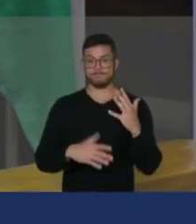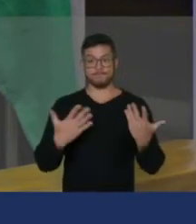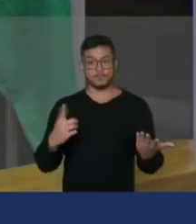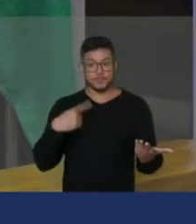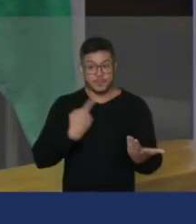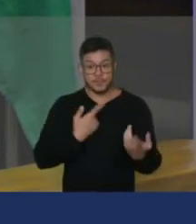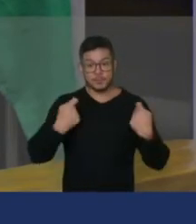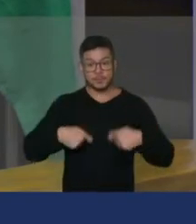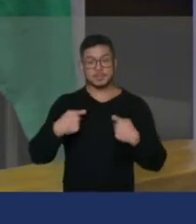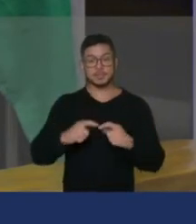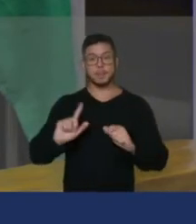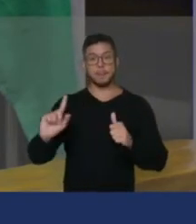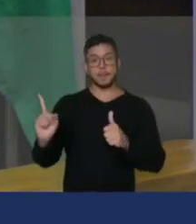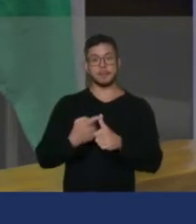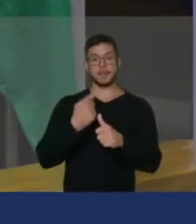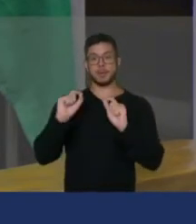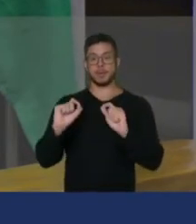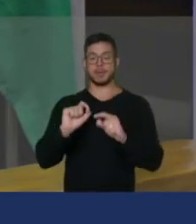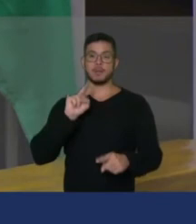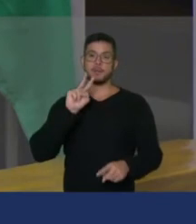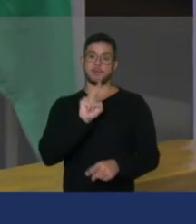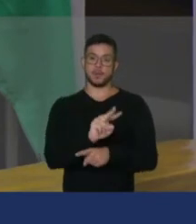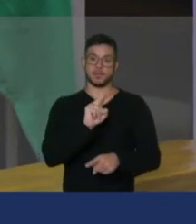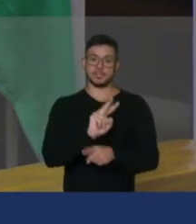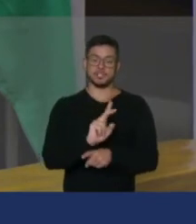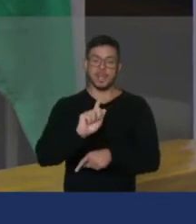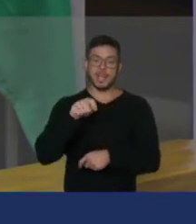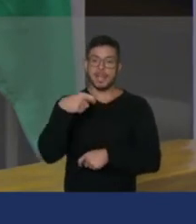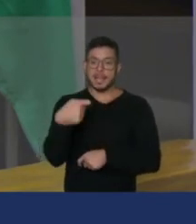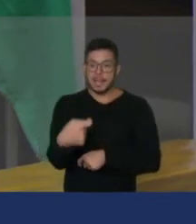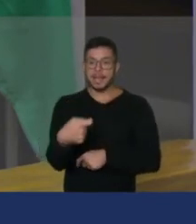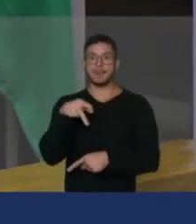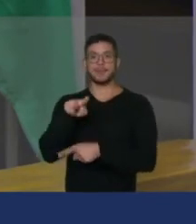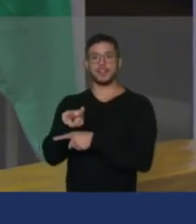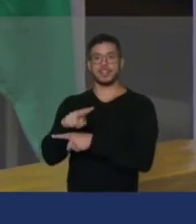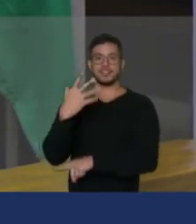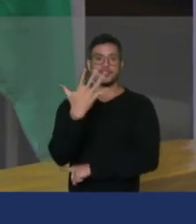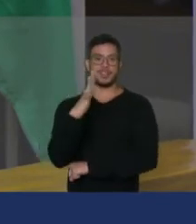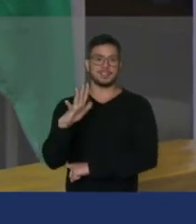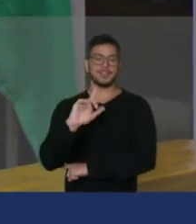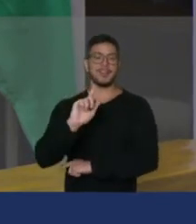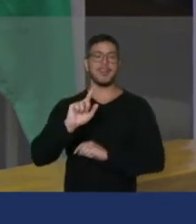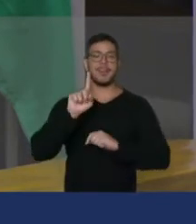protege. No caso, os guardiões das florestas, os povos indígenas.